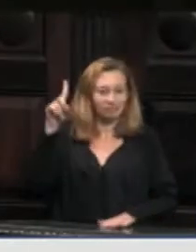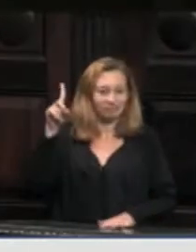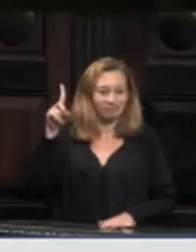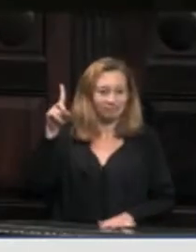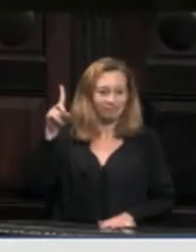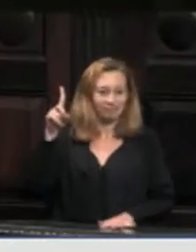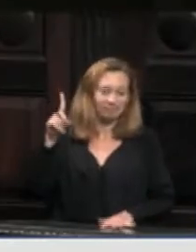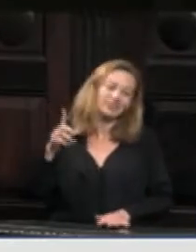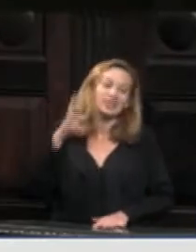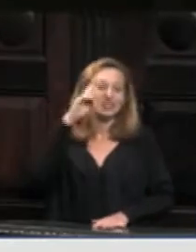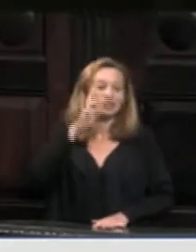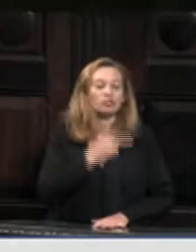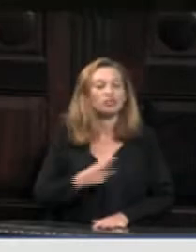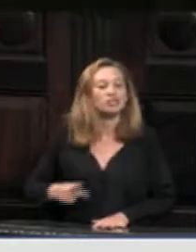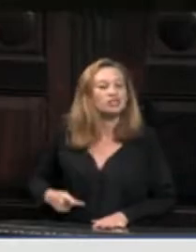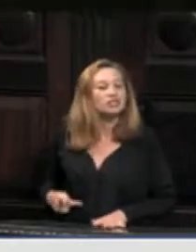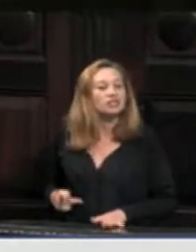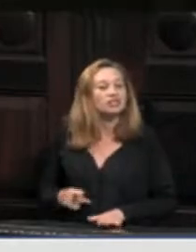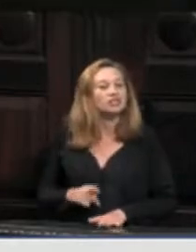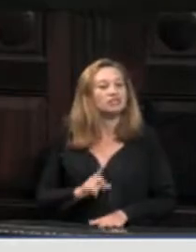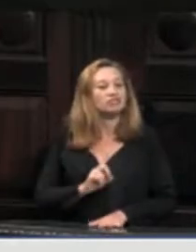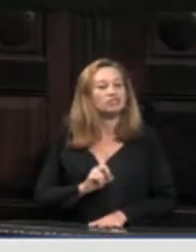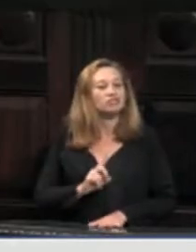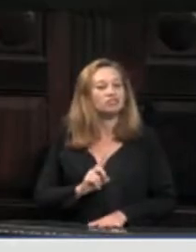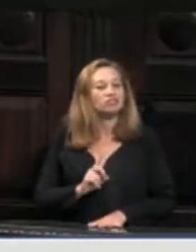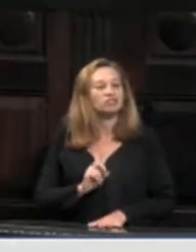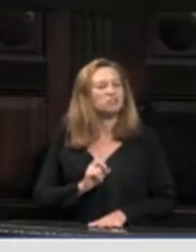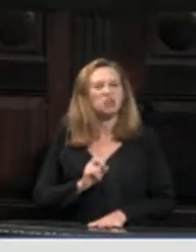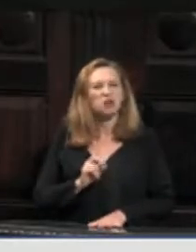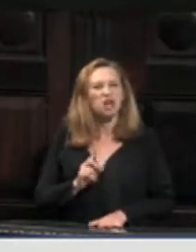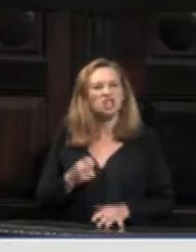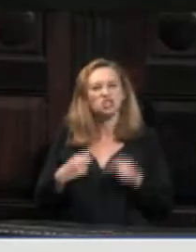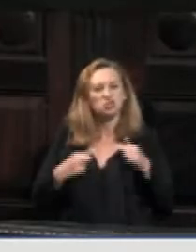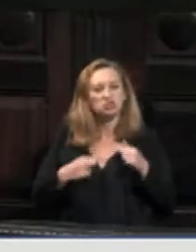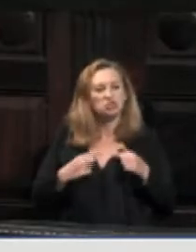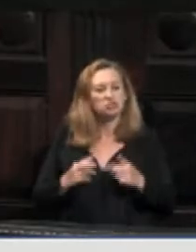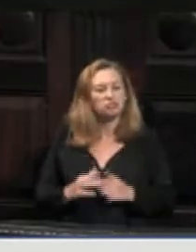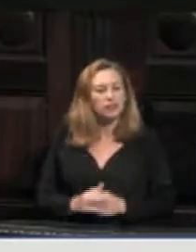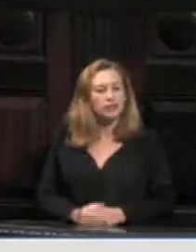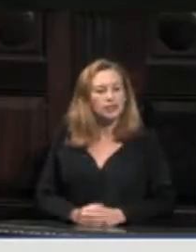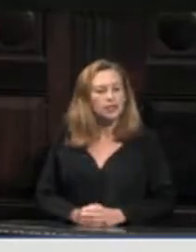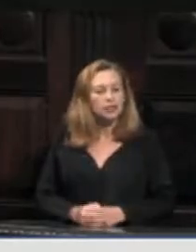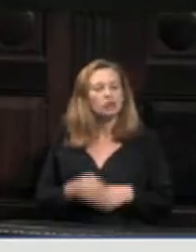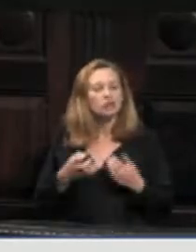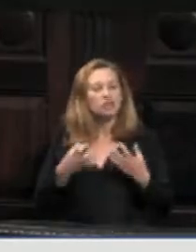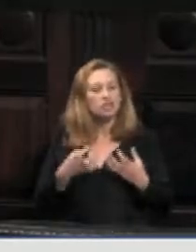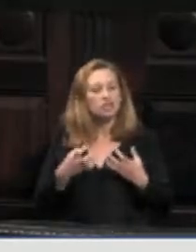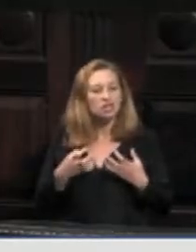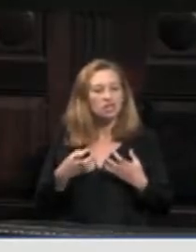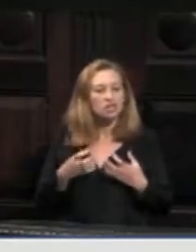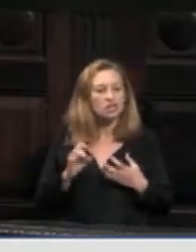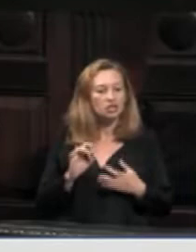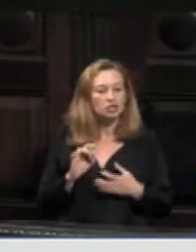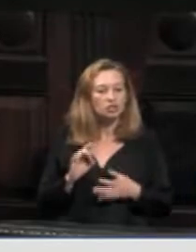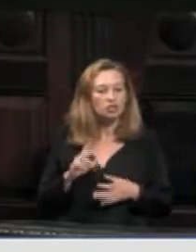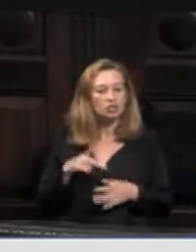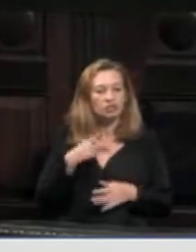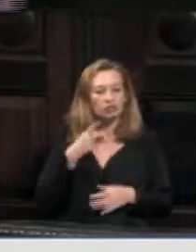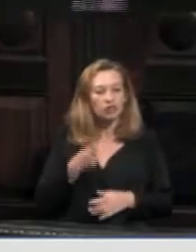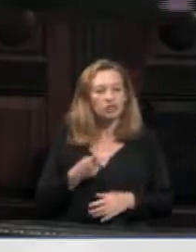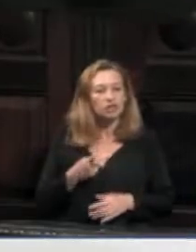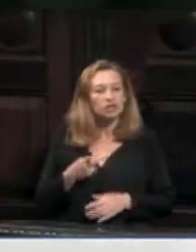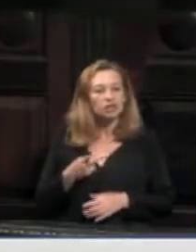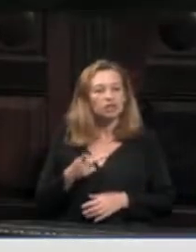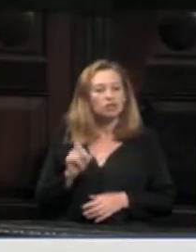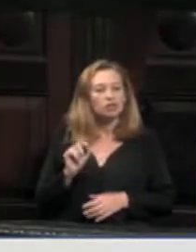assim... Senhor presidente, não é bem uma discussão. Eu queria rememorar o